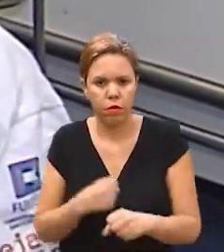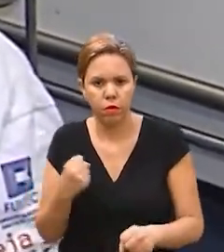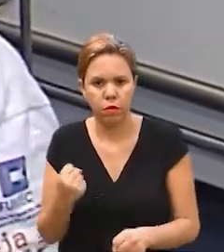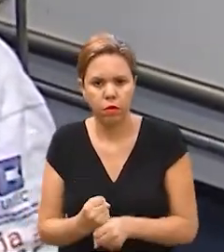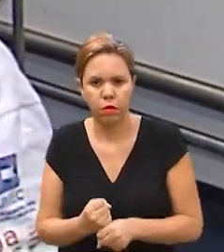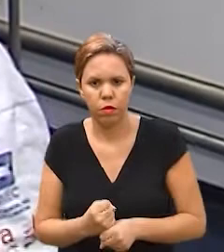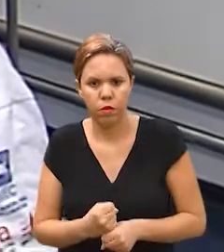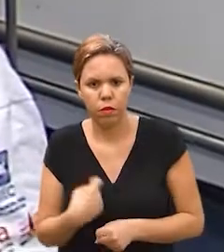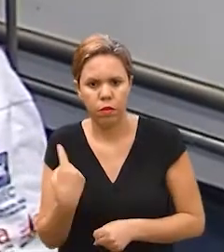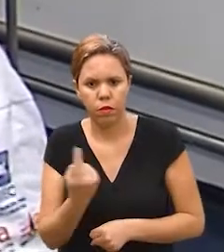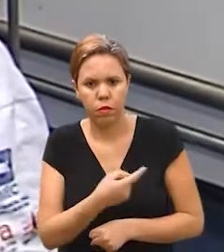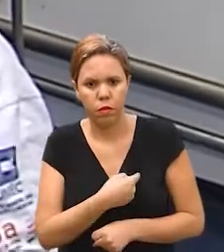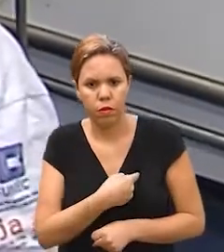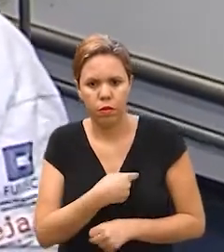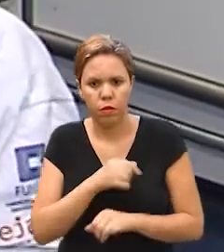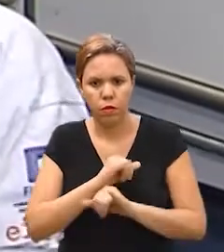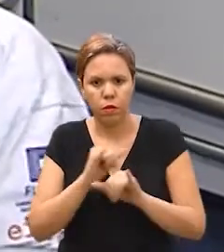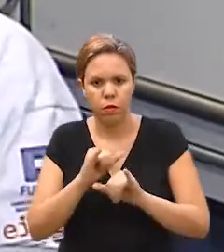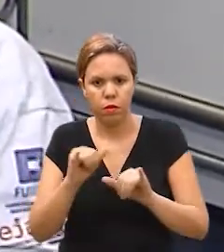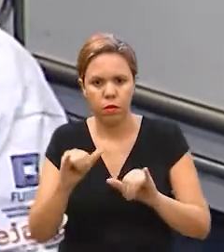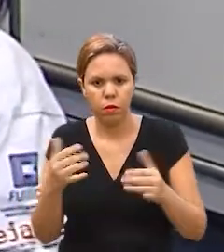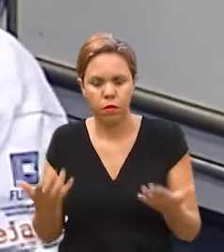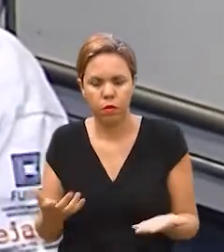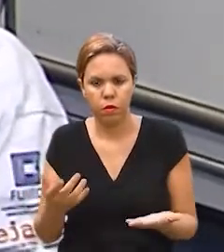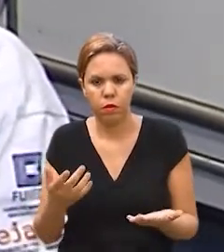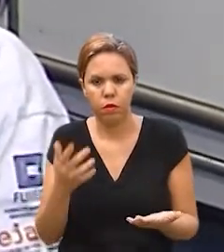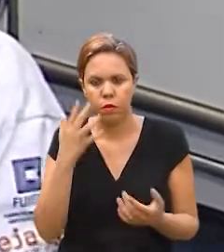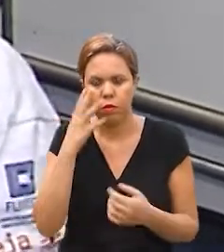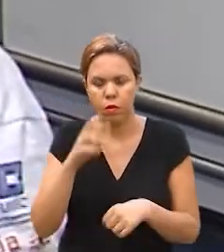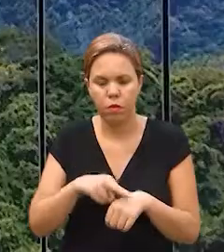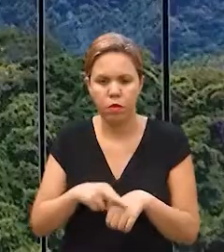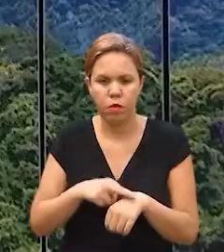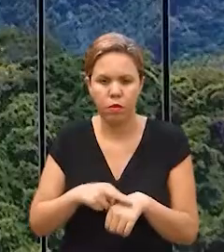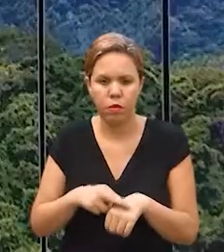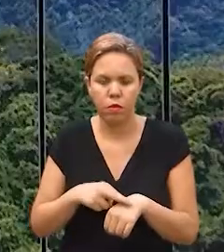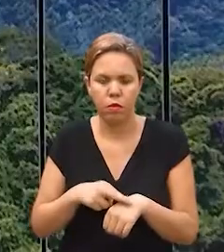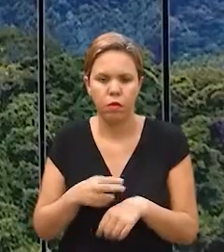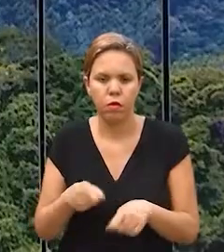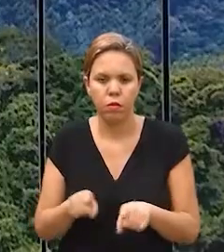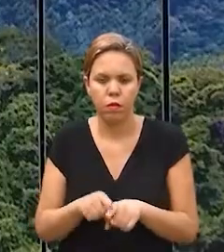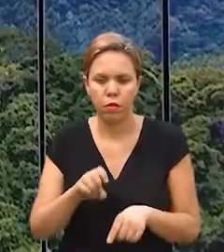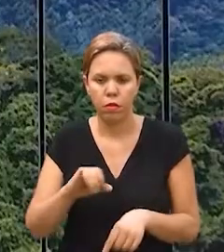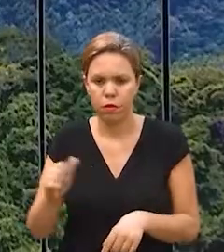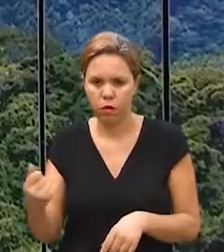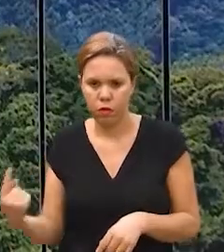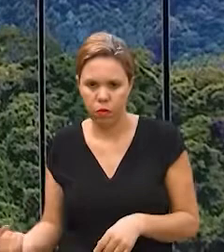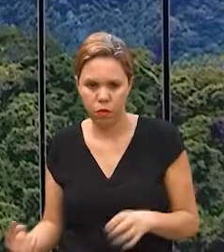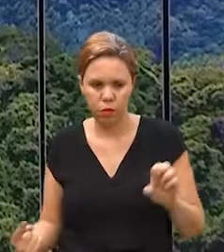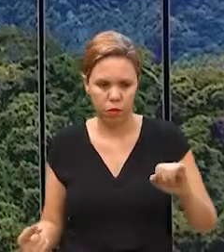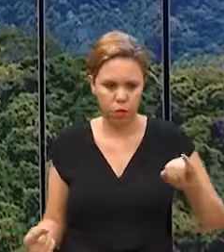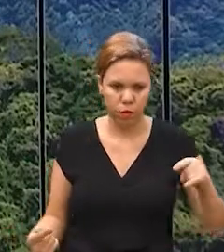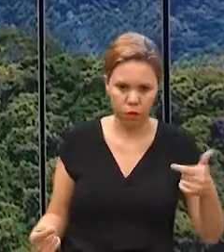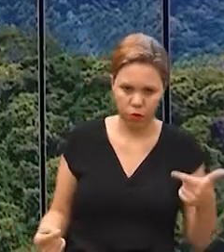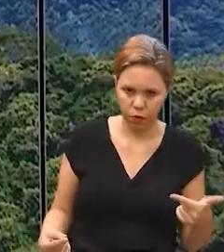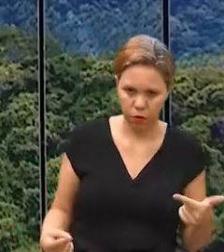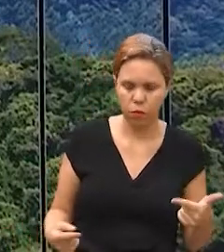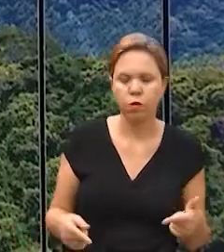Este ano, a campanha do Fevereiro Violeta, ela envolve EJA 1 e EJA